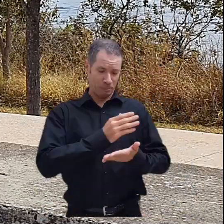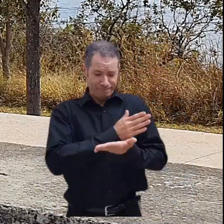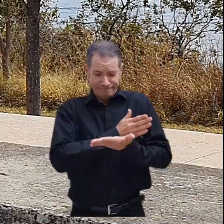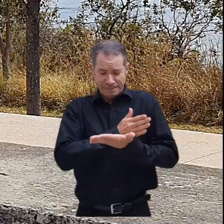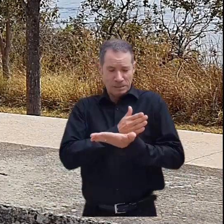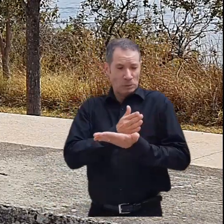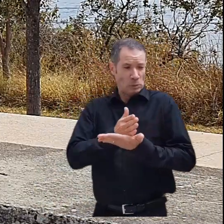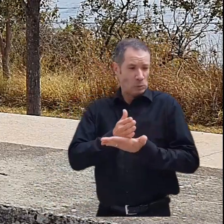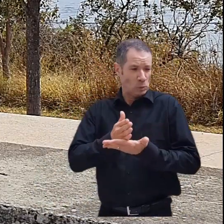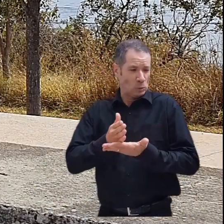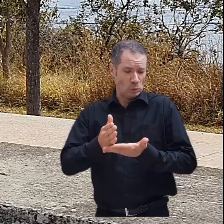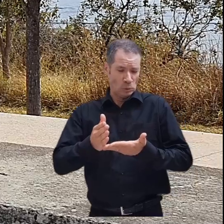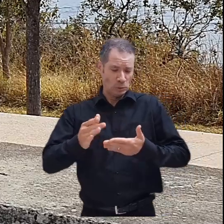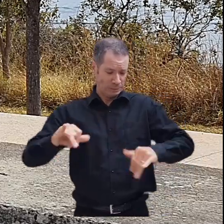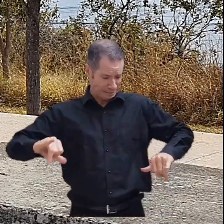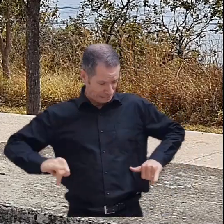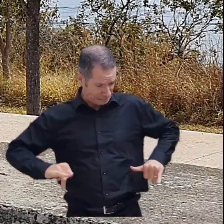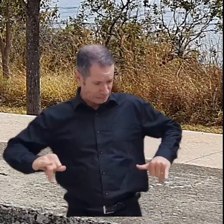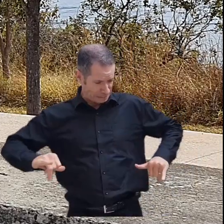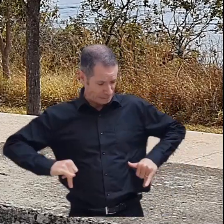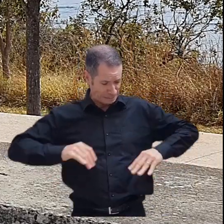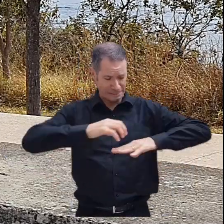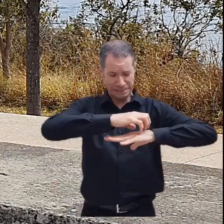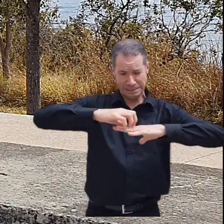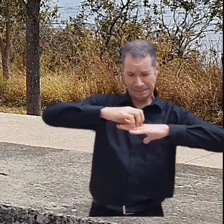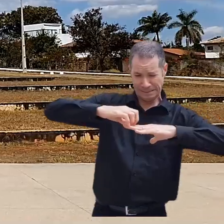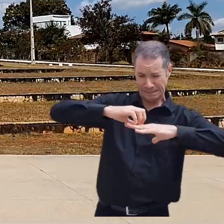começou o sofrimento de Jó.